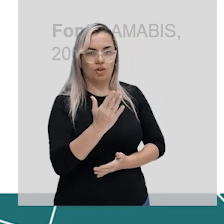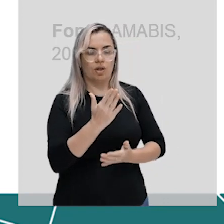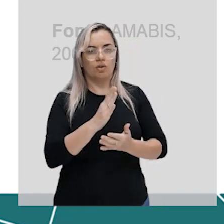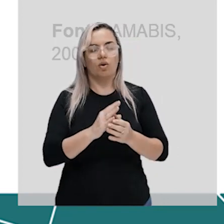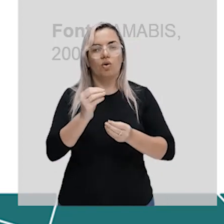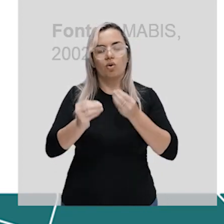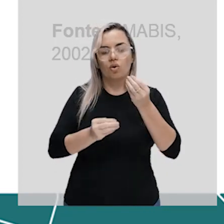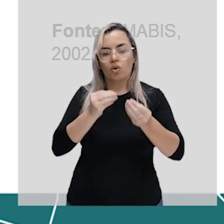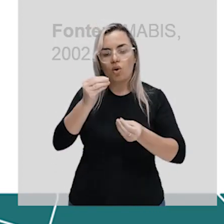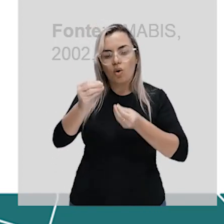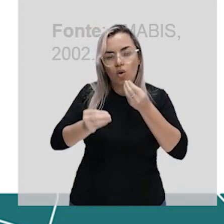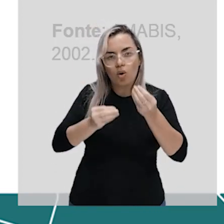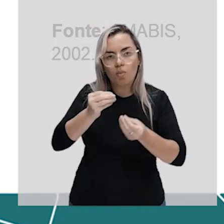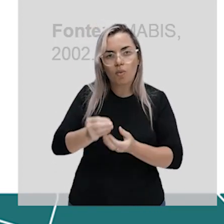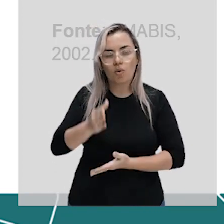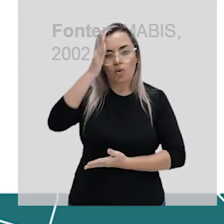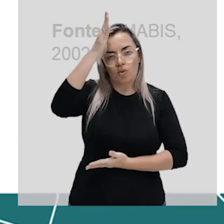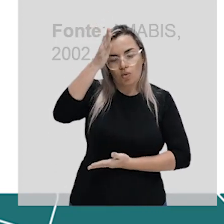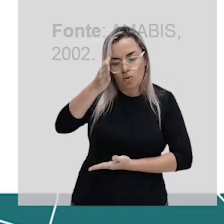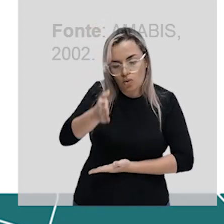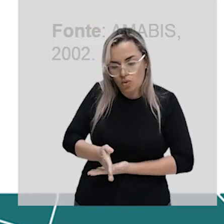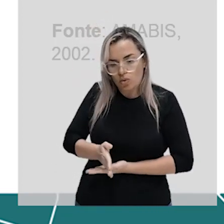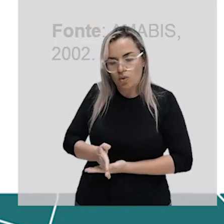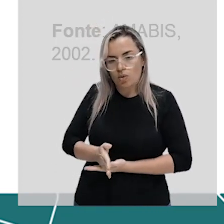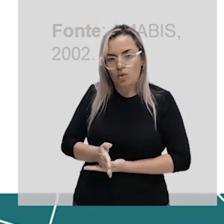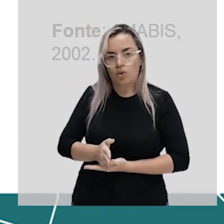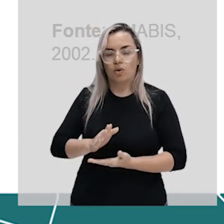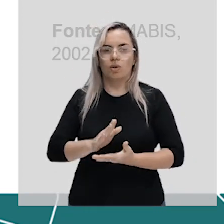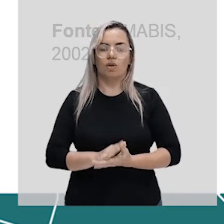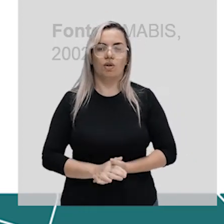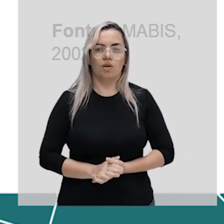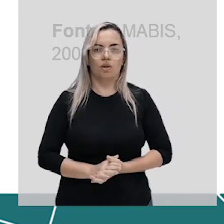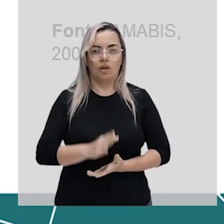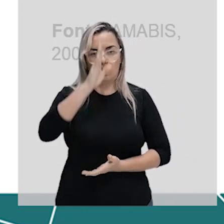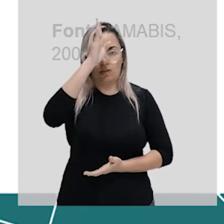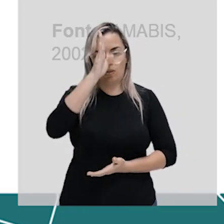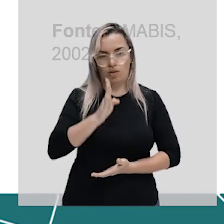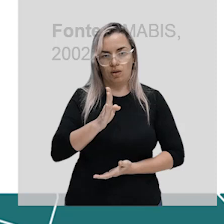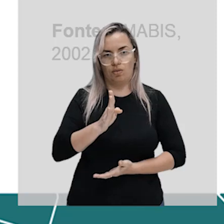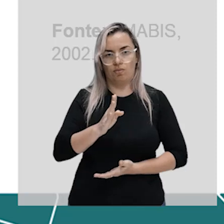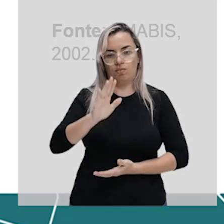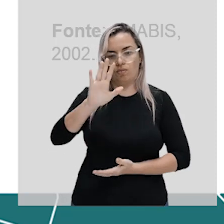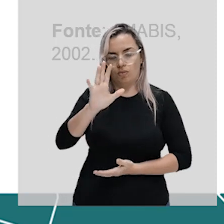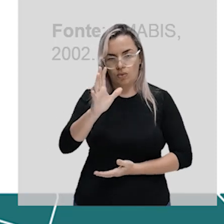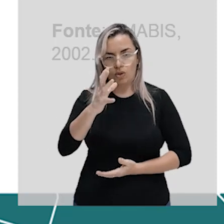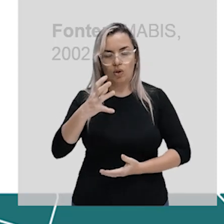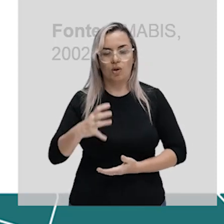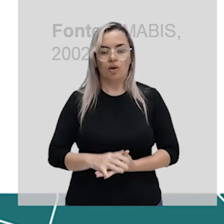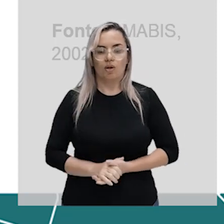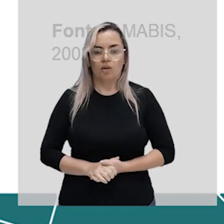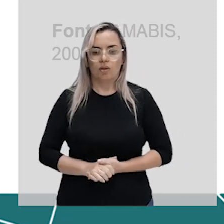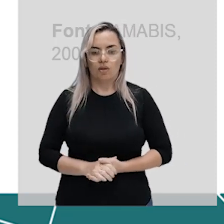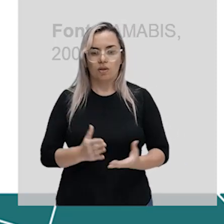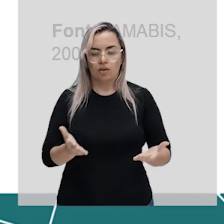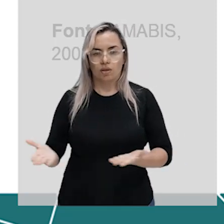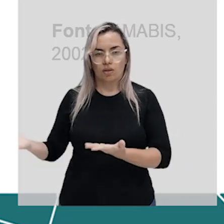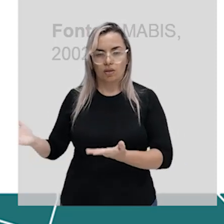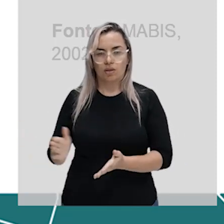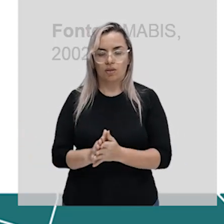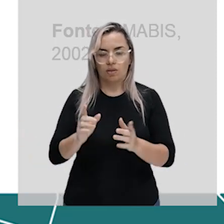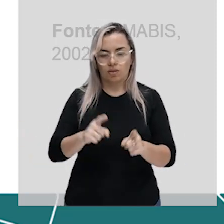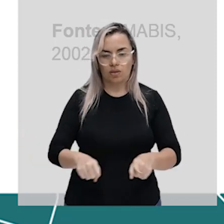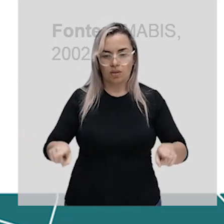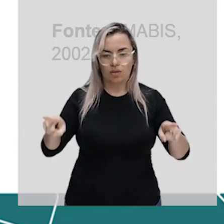corte medial do corpo para a gente ver esses órgãos de forma lateral. Mas a gente pode ver assim de frente,